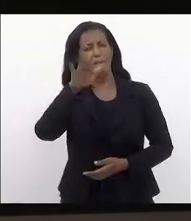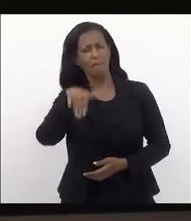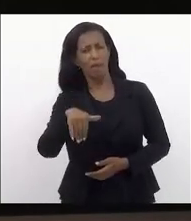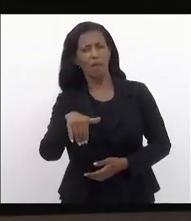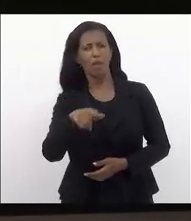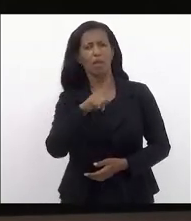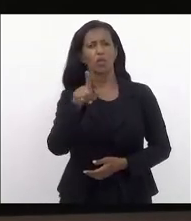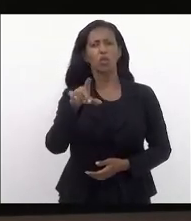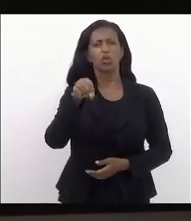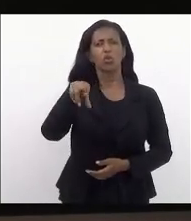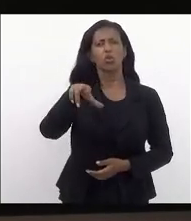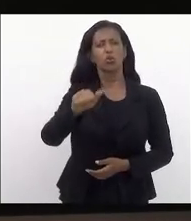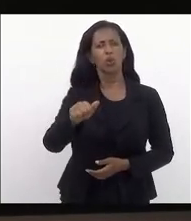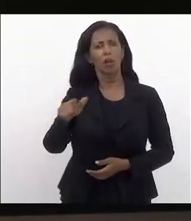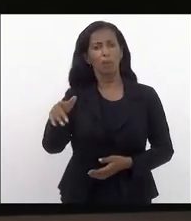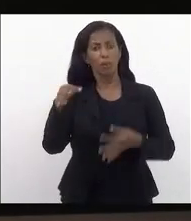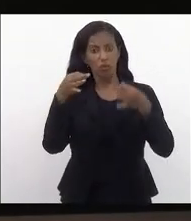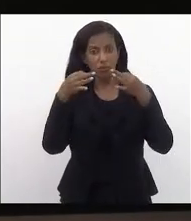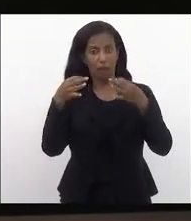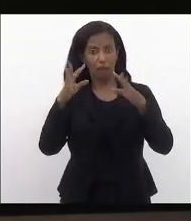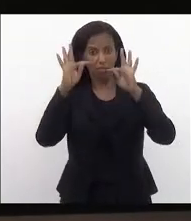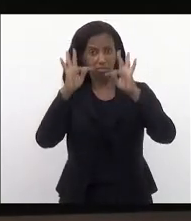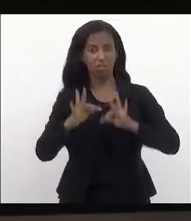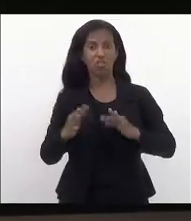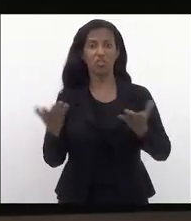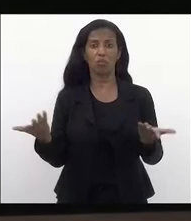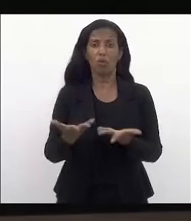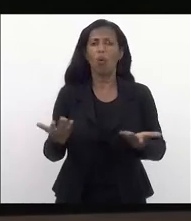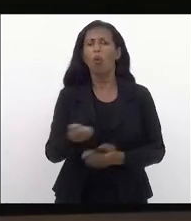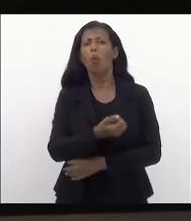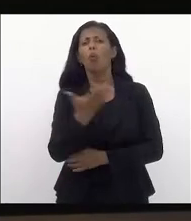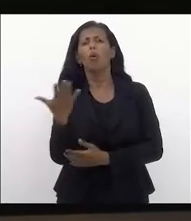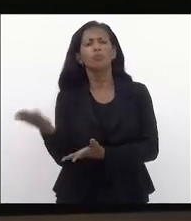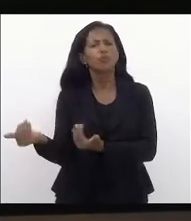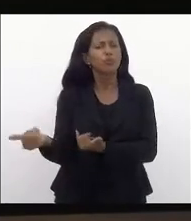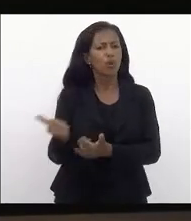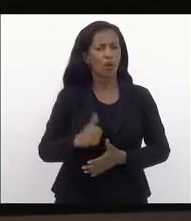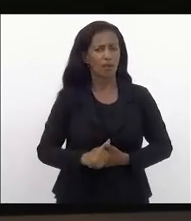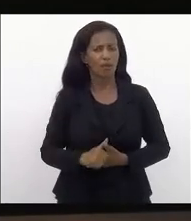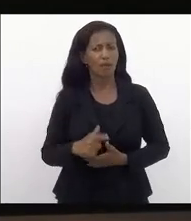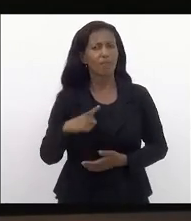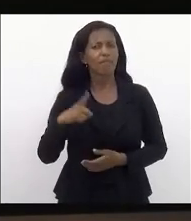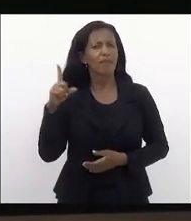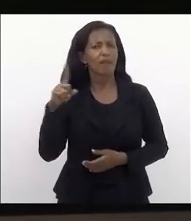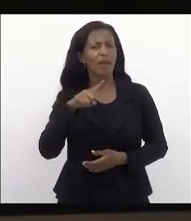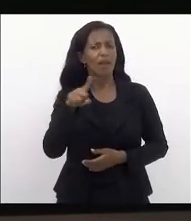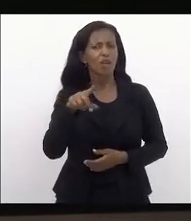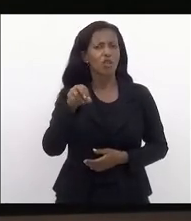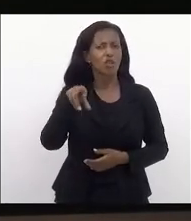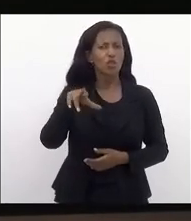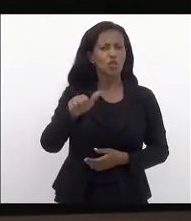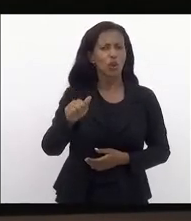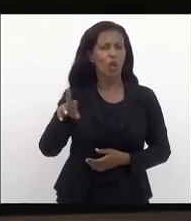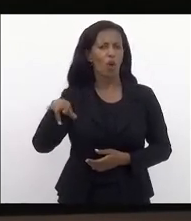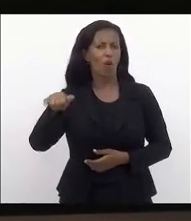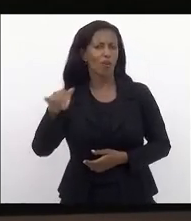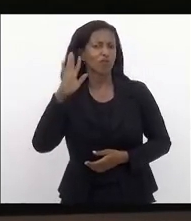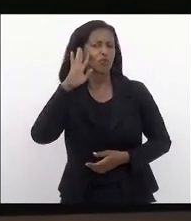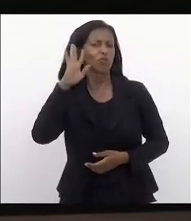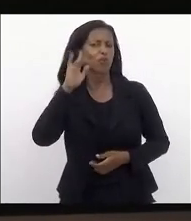quanto eu pode dar sua testemunha agora quantos jovens nós convivemos na nossa Zona Oeste que sonham de fazer uma faculdade